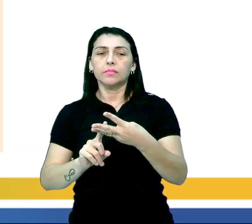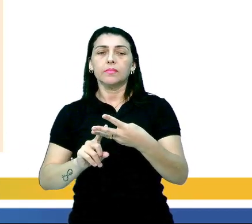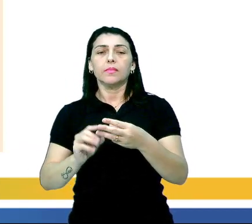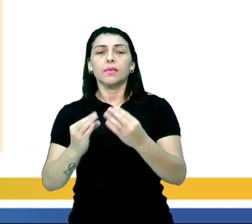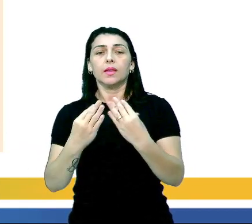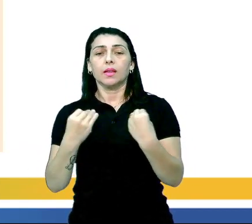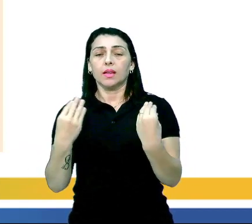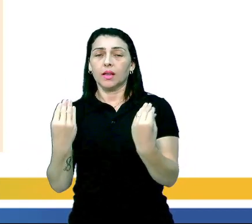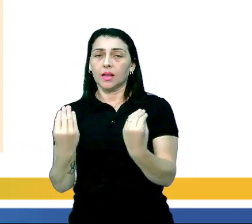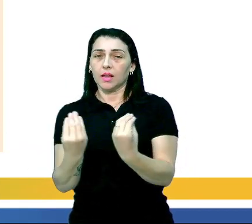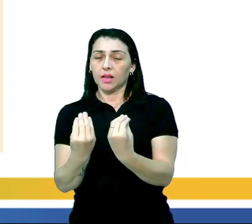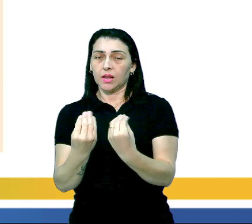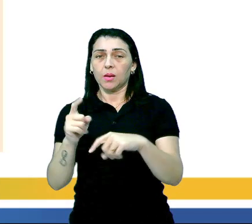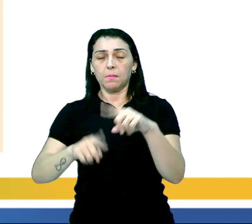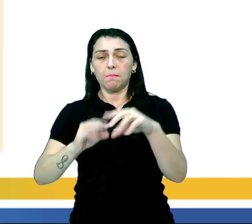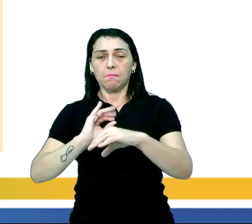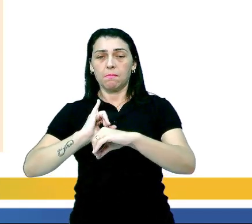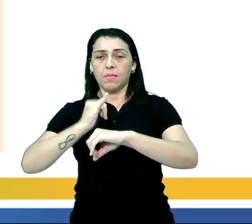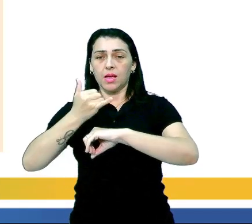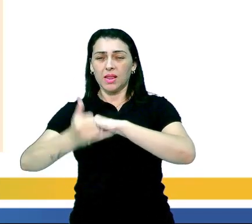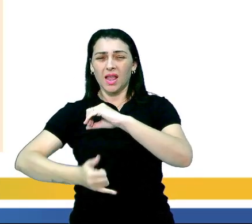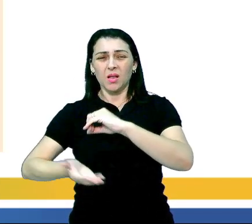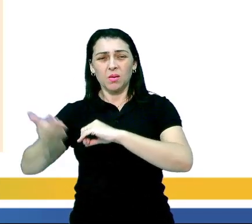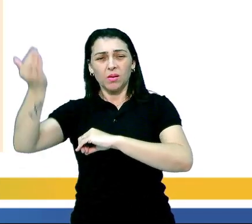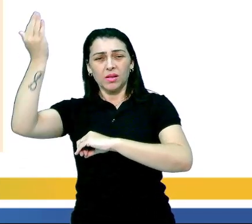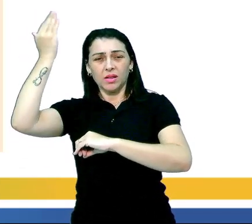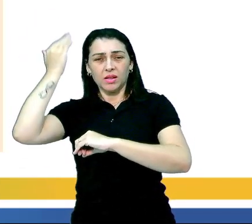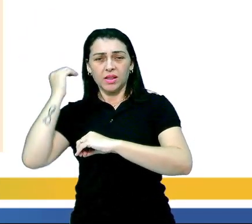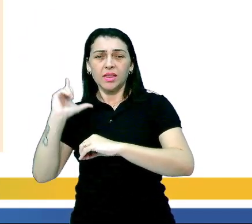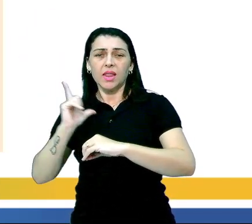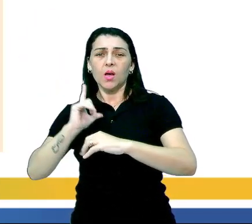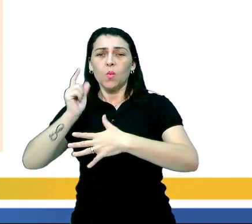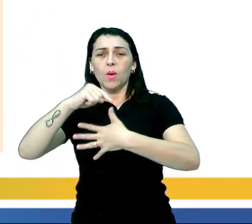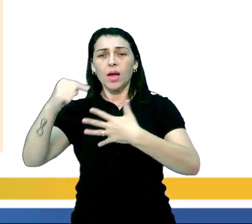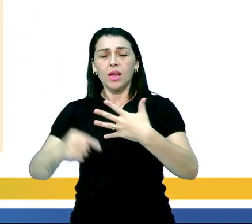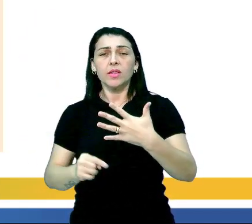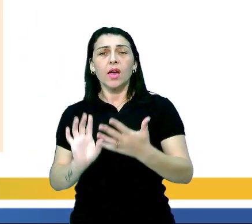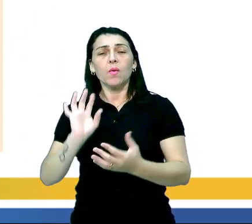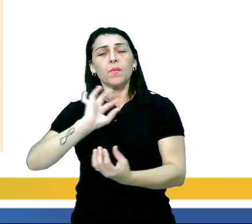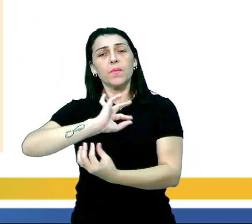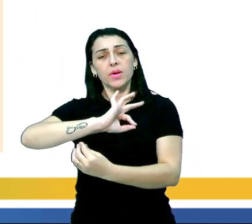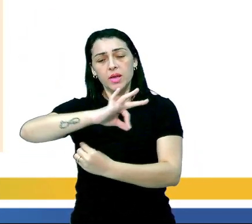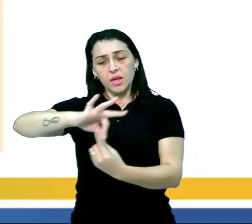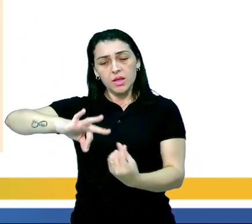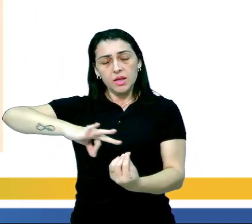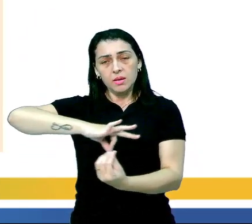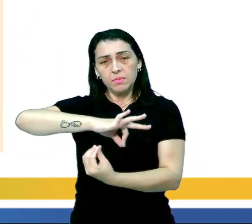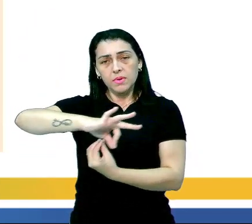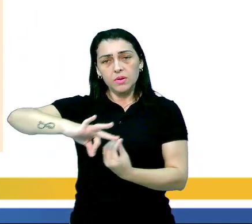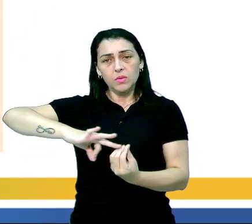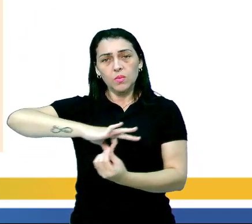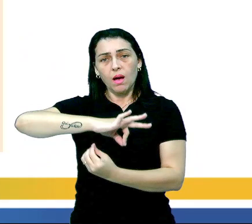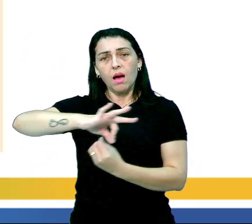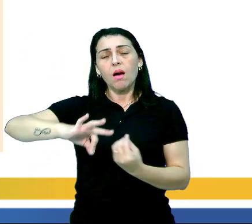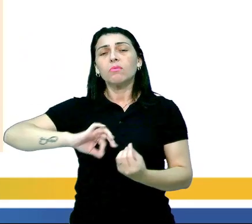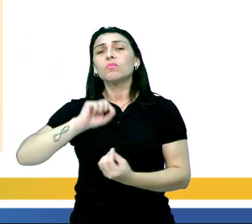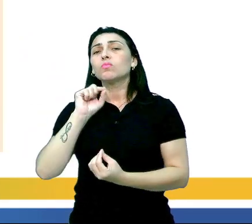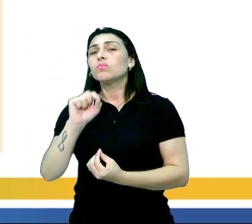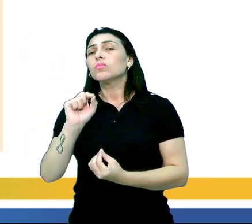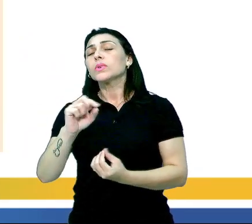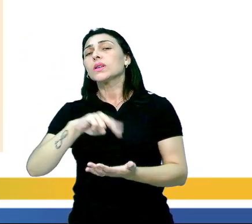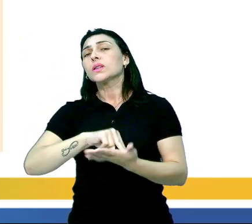toda a matéria, desde o átomo, desde o princípio, é atravessada pelo elemento vital e espiritual. O que